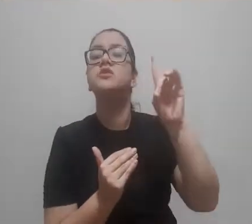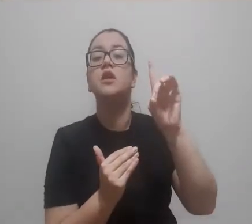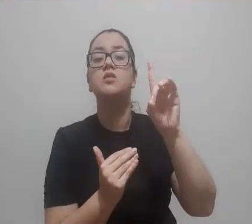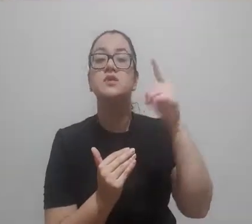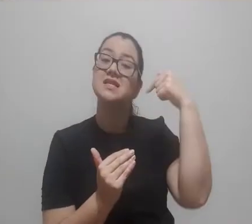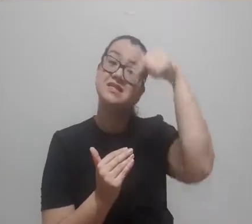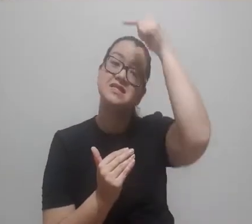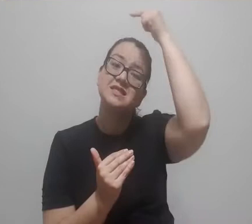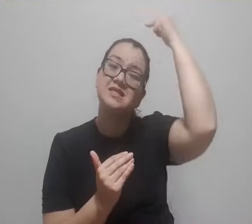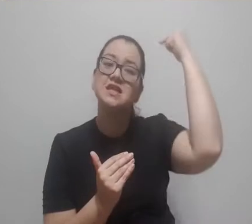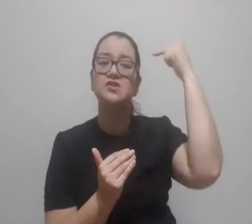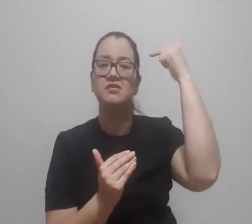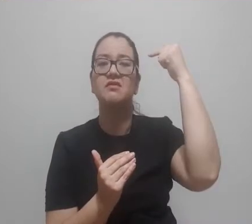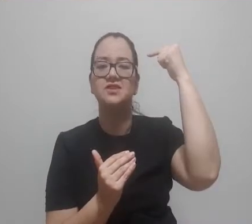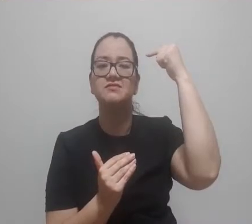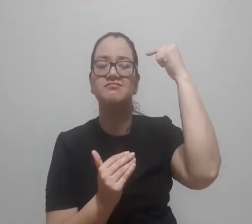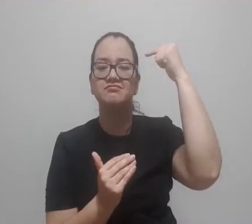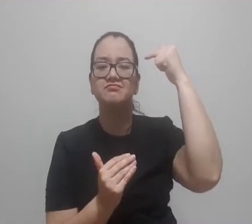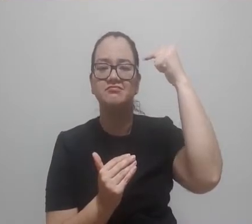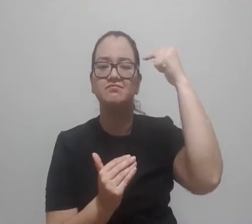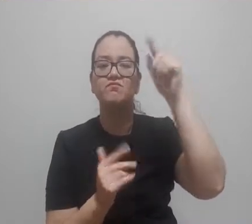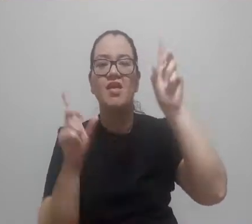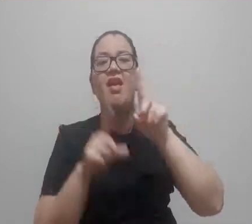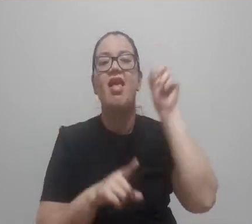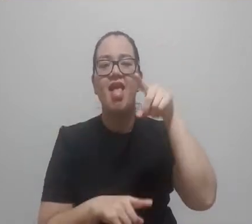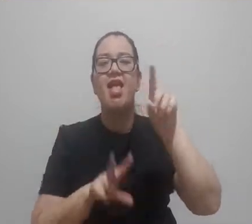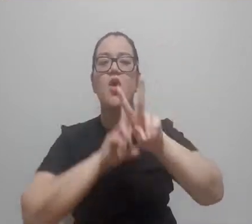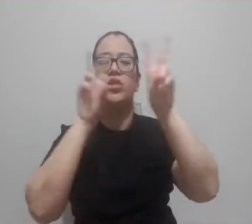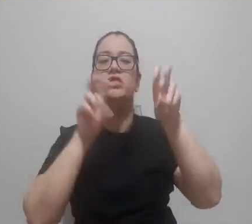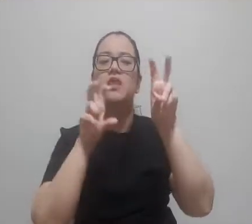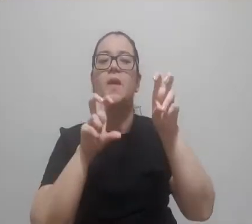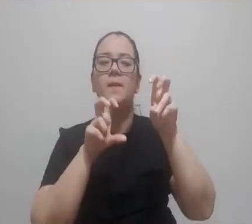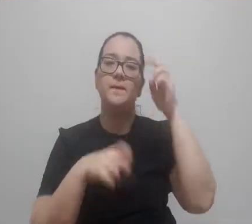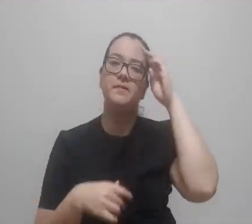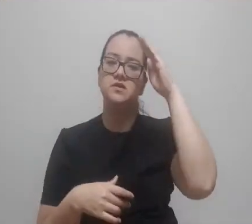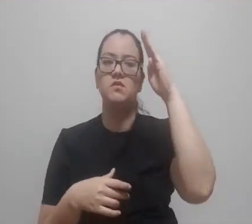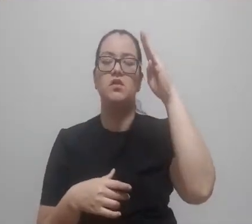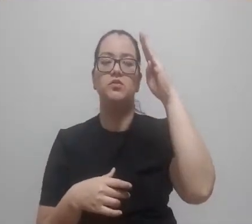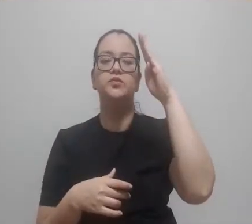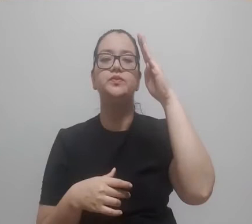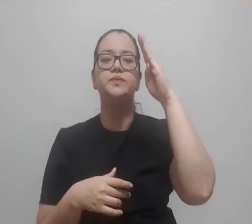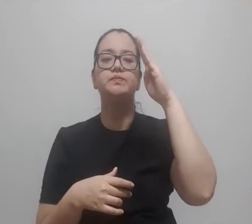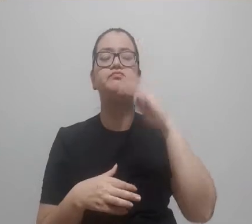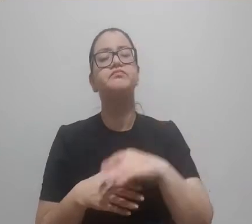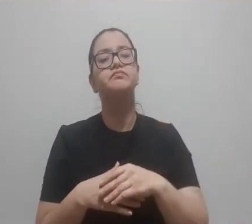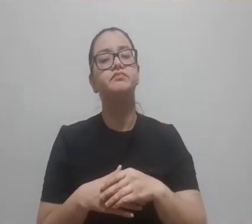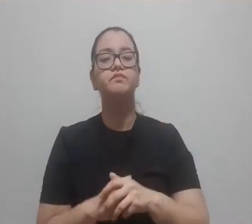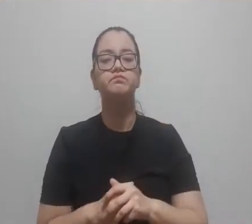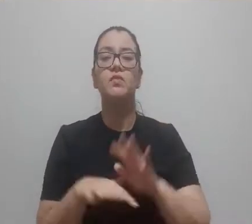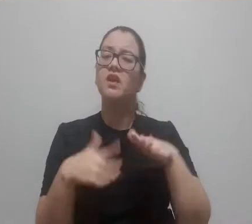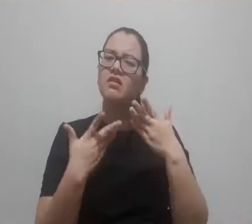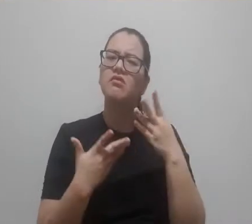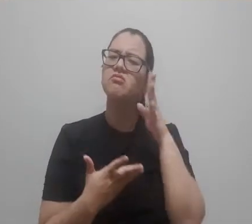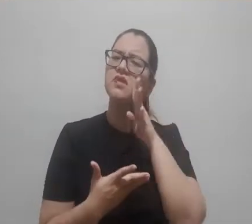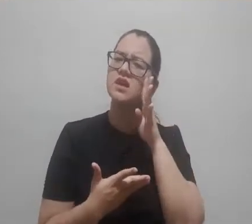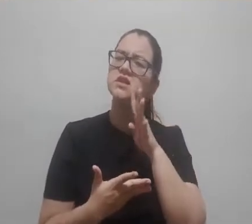Senhor vai tratar conosco em relação a isso. E é interessante que na